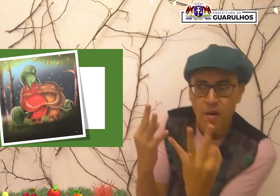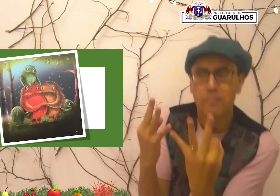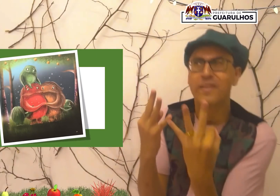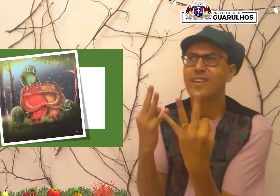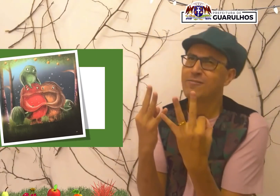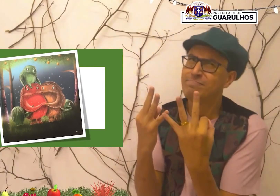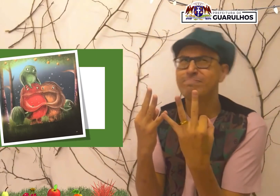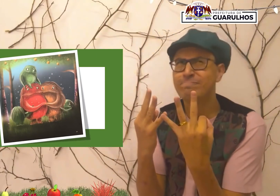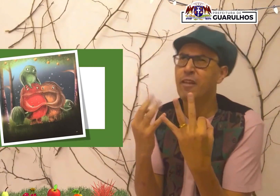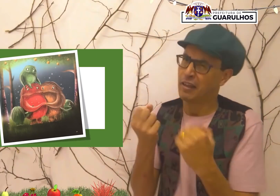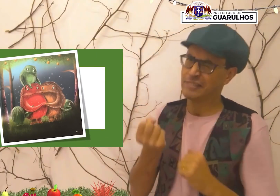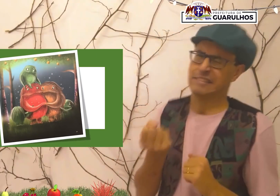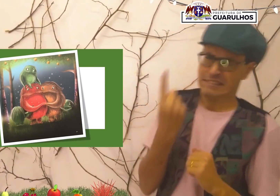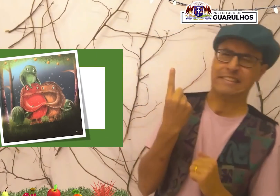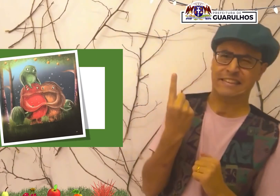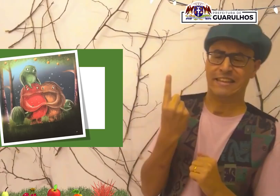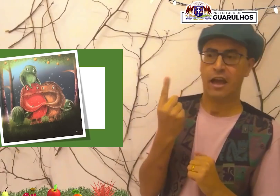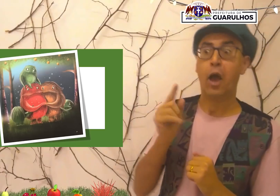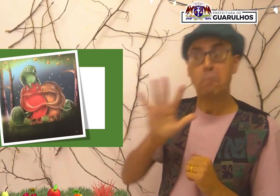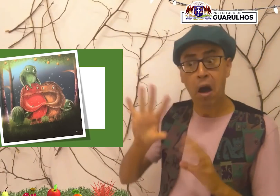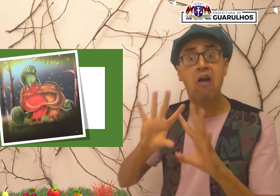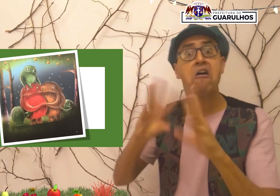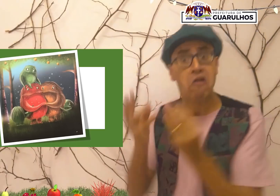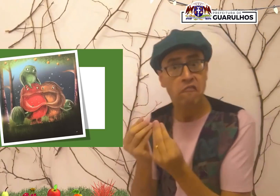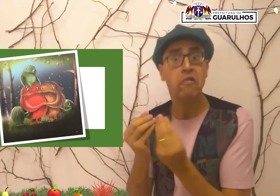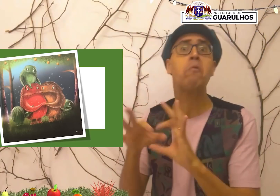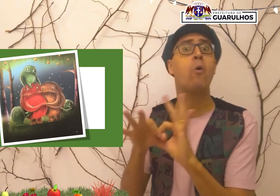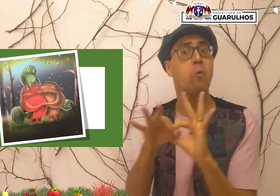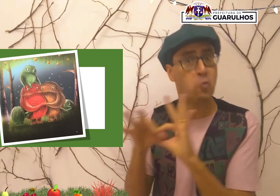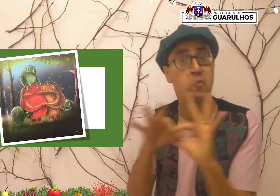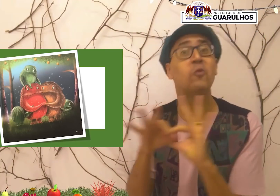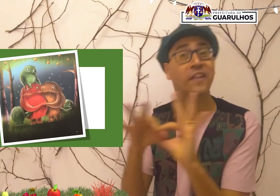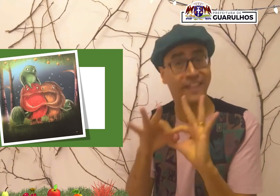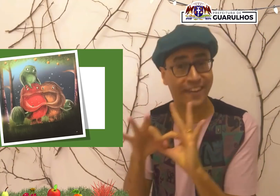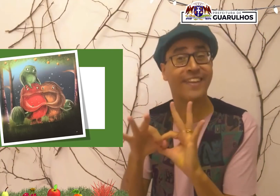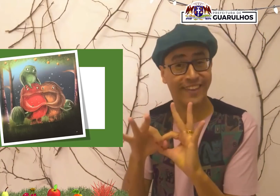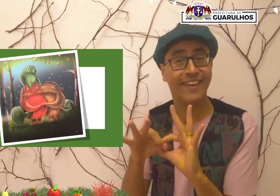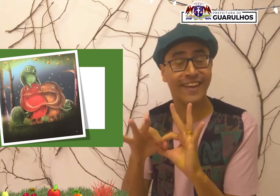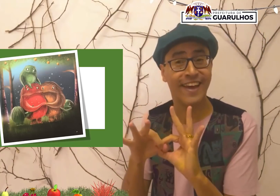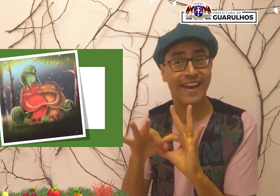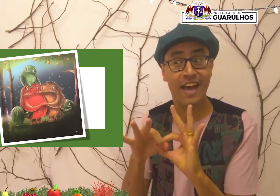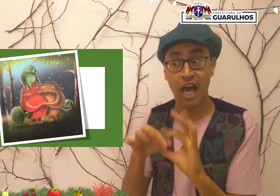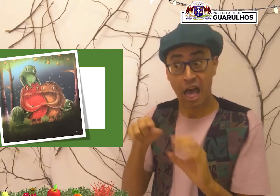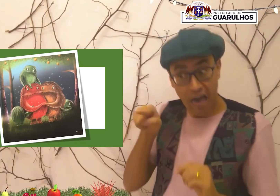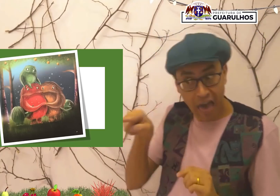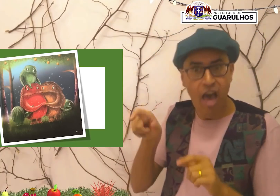Uma família estranha, mas unida.